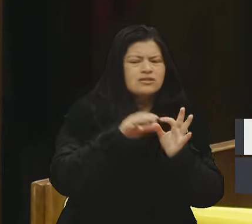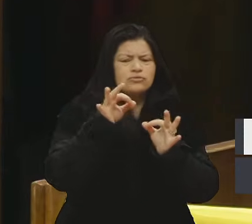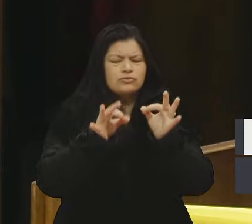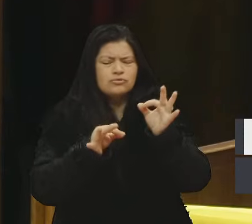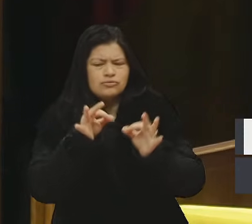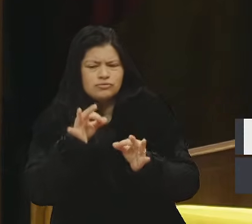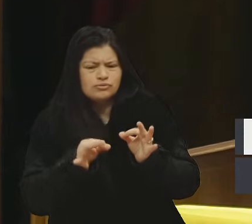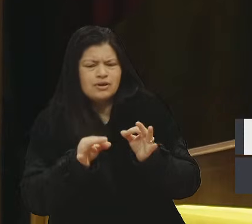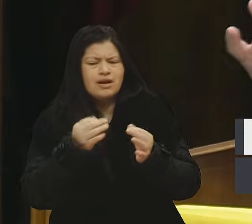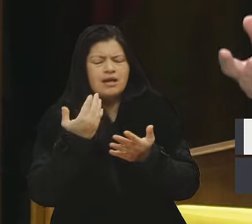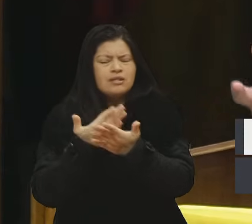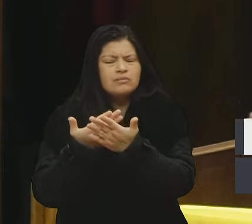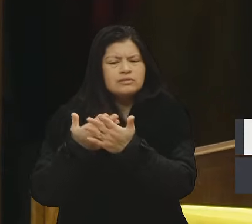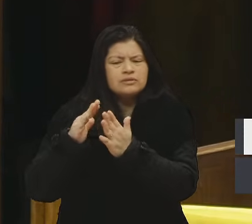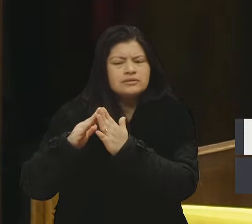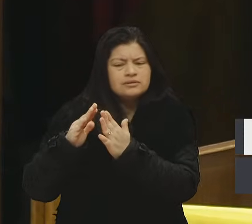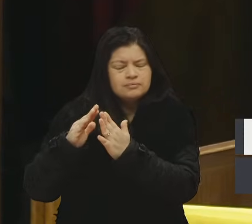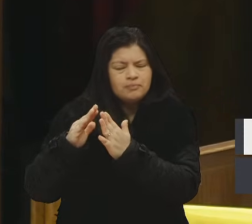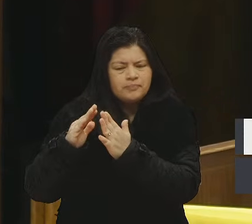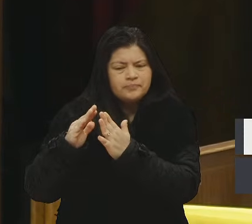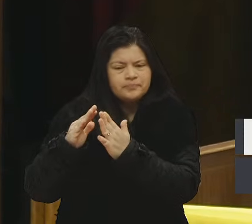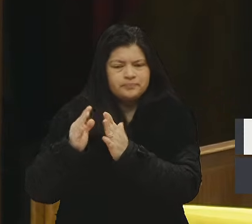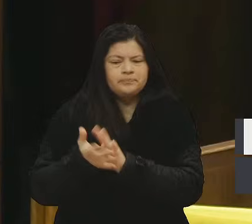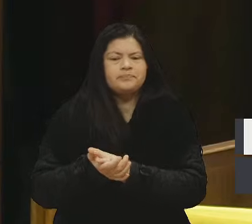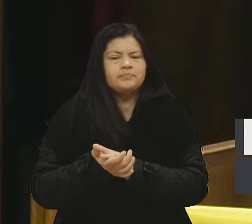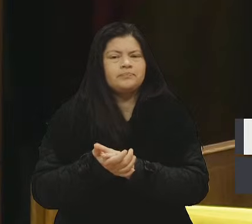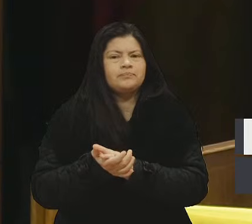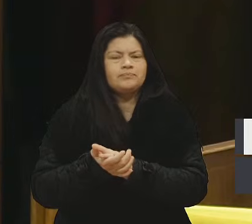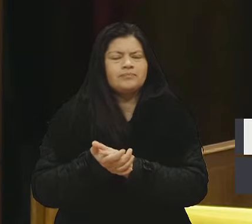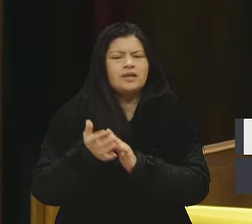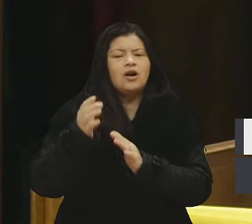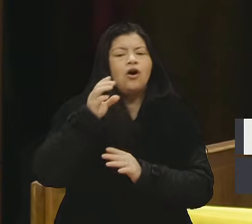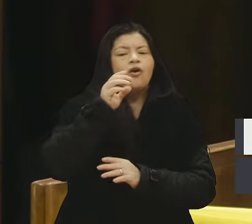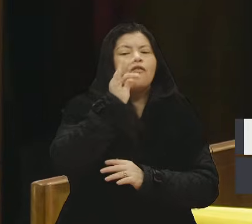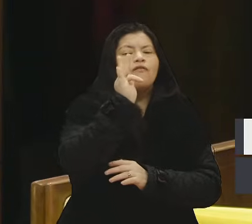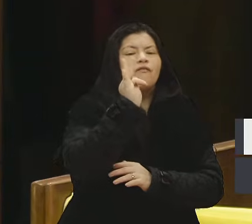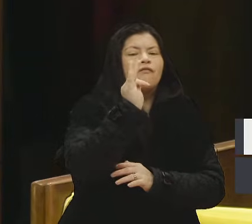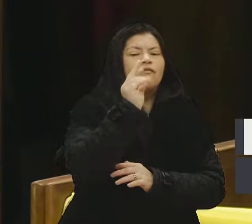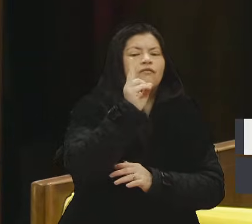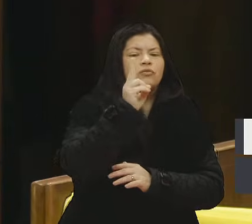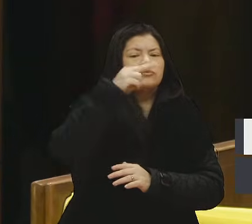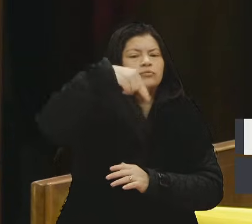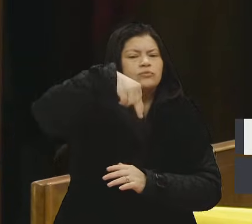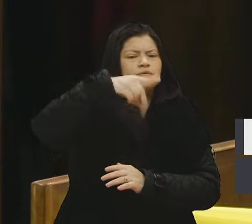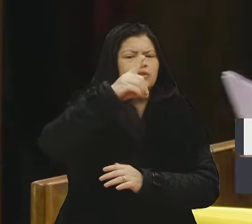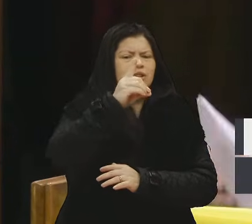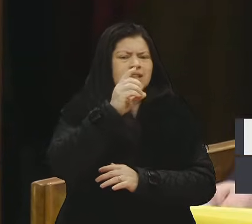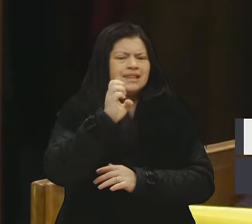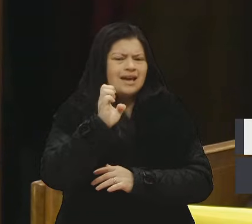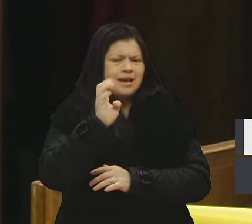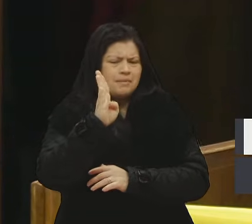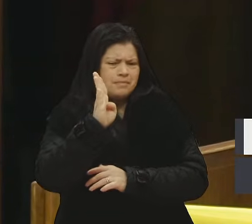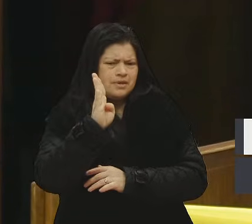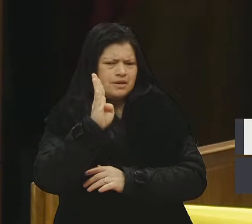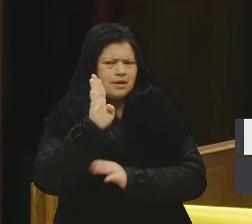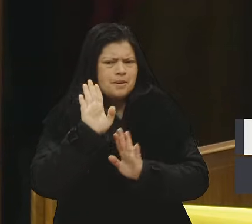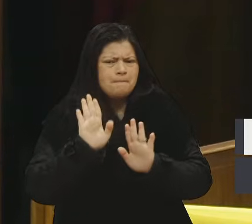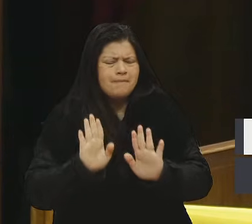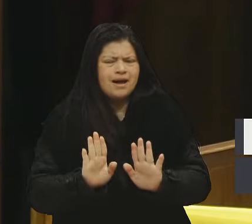à educação, tais como aqueles oriundos do Fundeb. Mas peraí, vocês vão dizer, tá, mas é